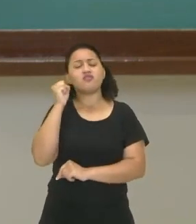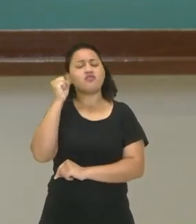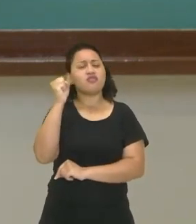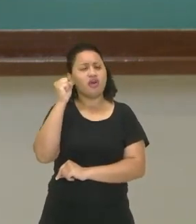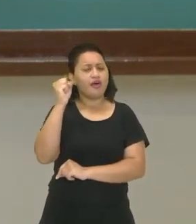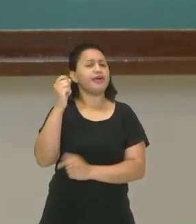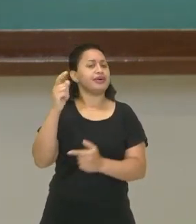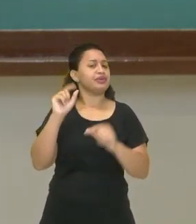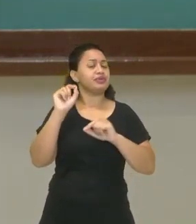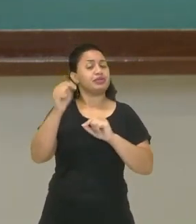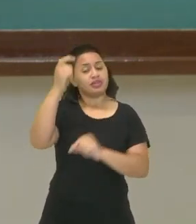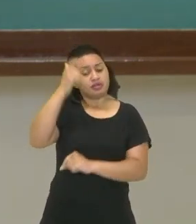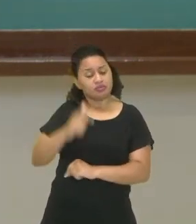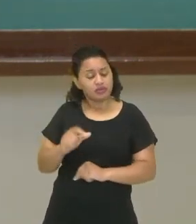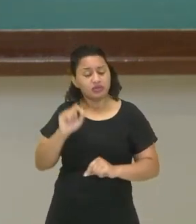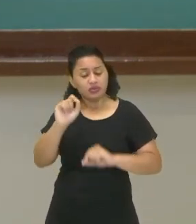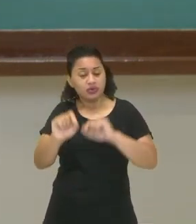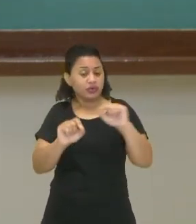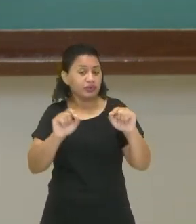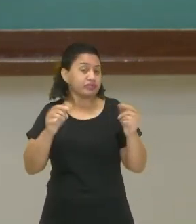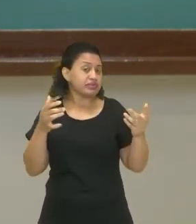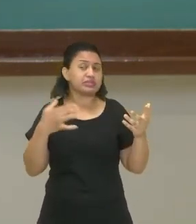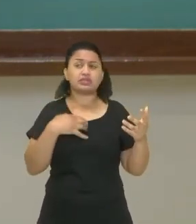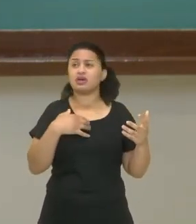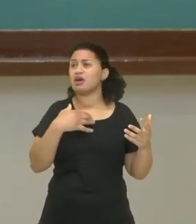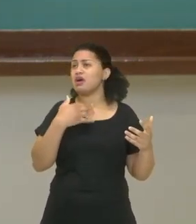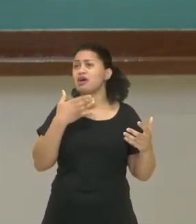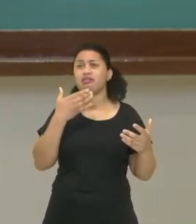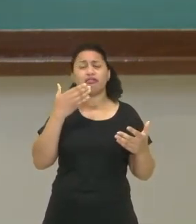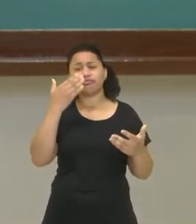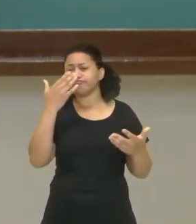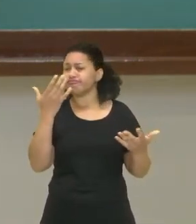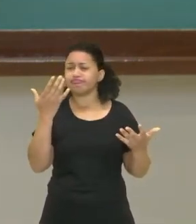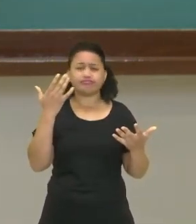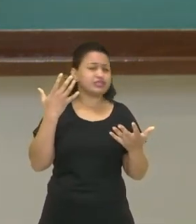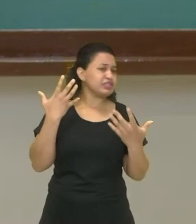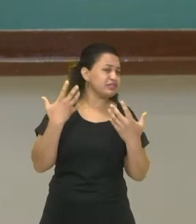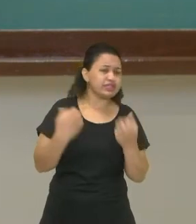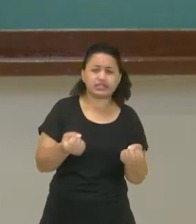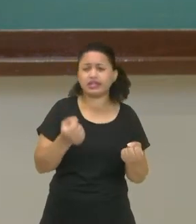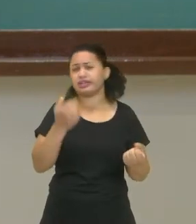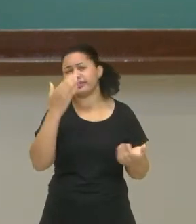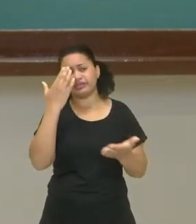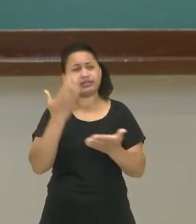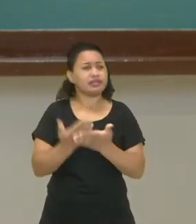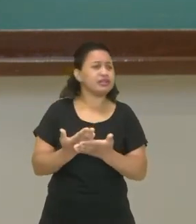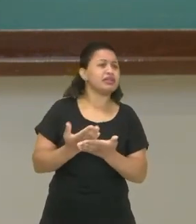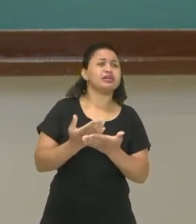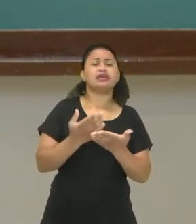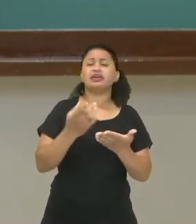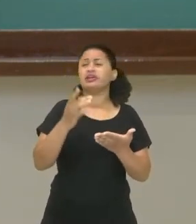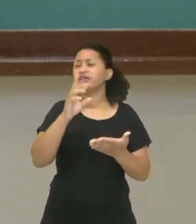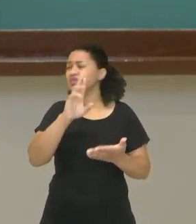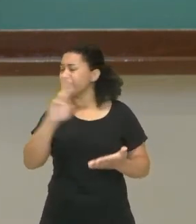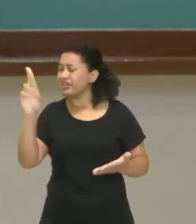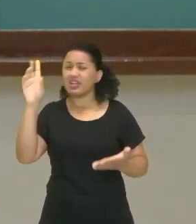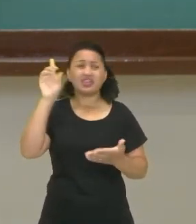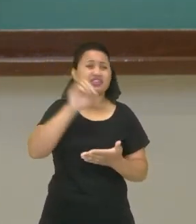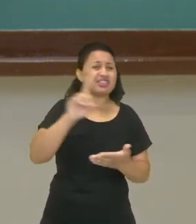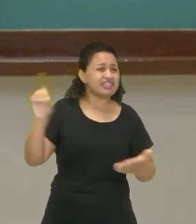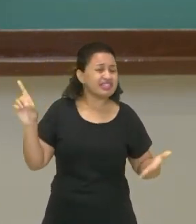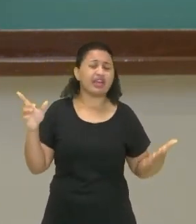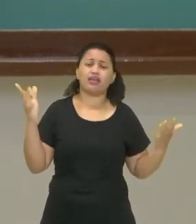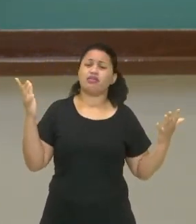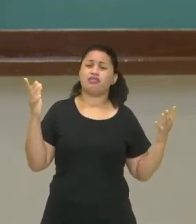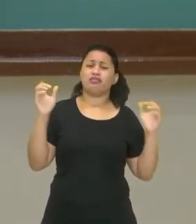né, de uma pessoa que está completamente horrorizada, indignada, ó. Senhor Deus dos desgraçados, quer dizer,